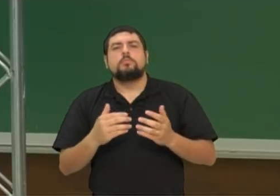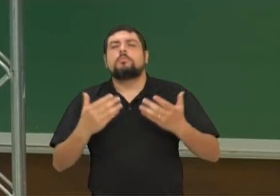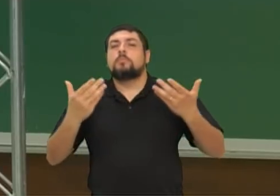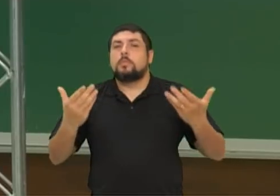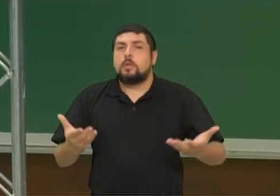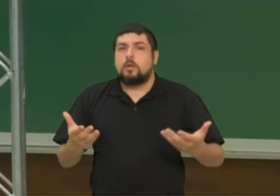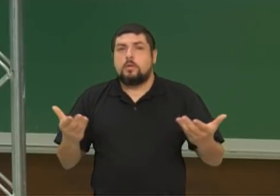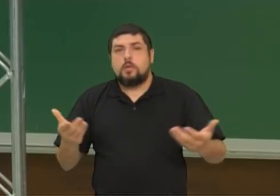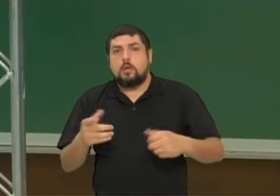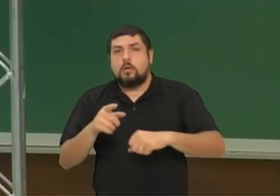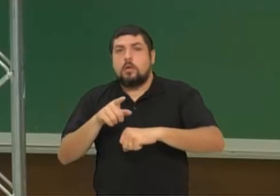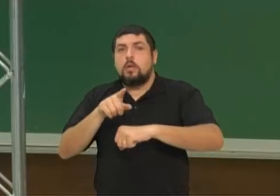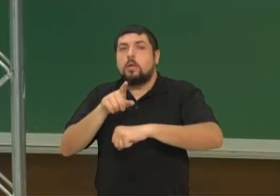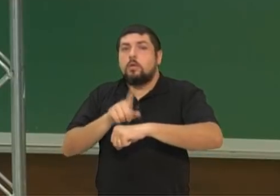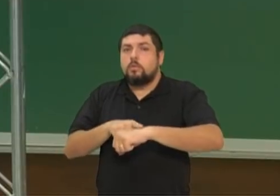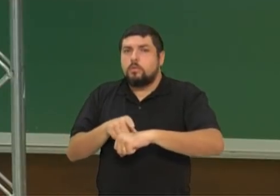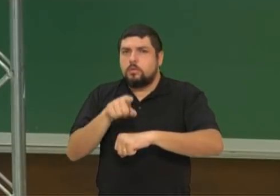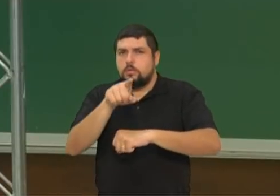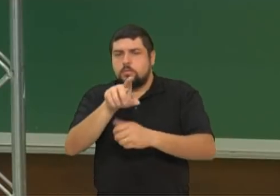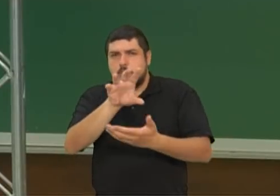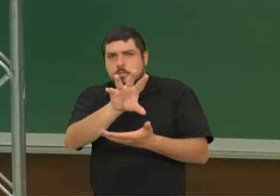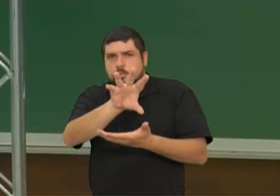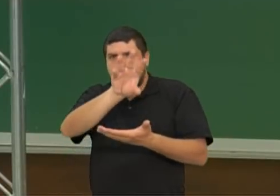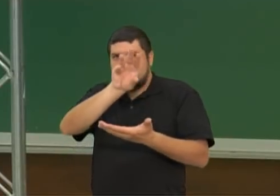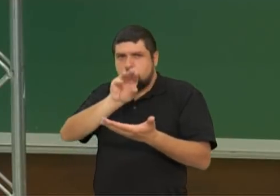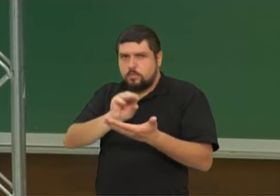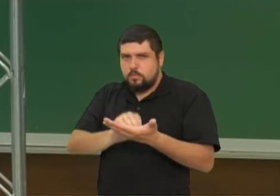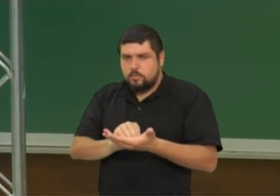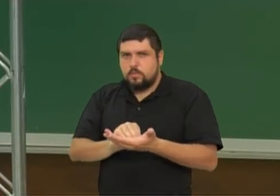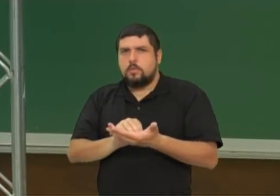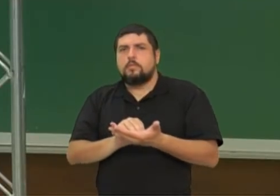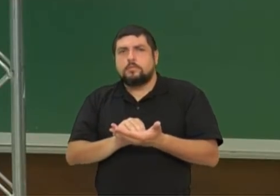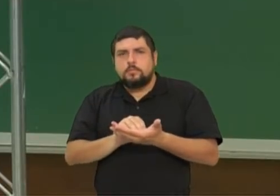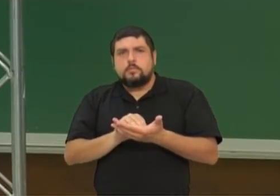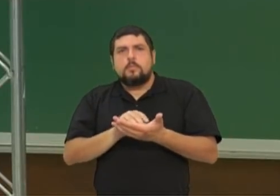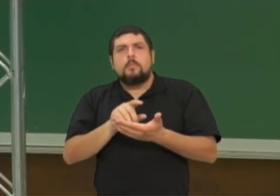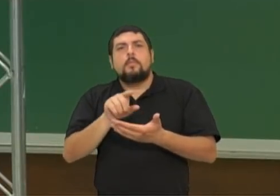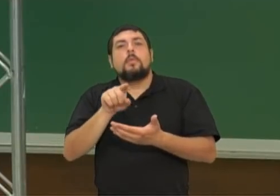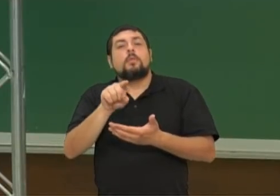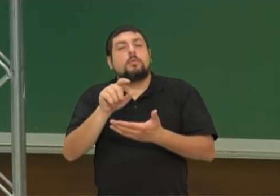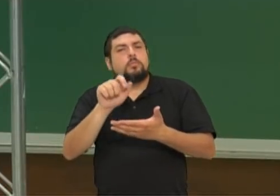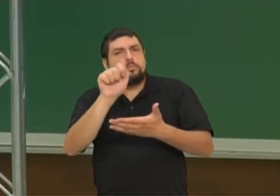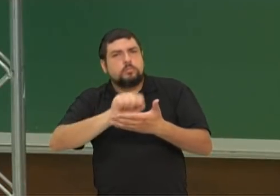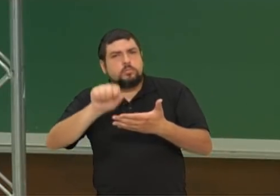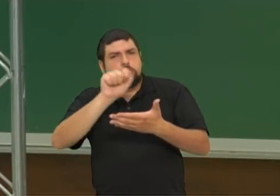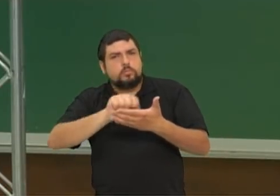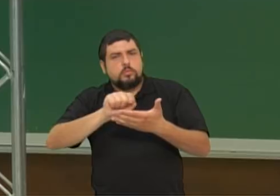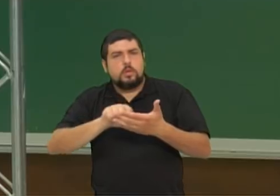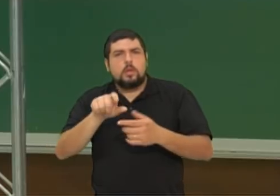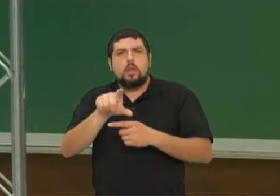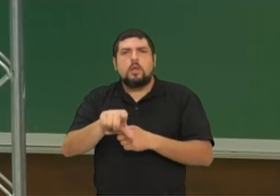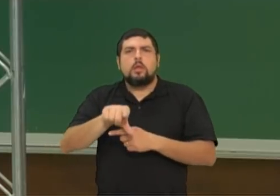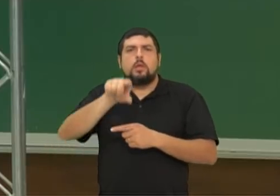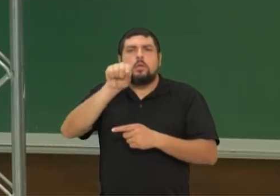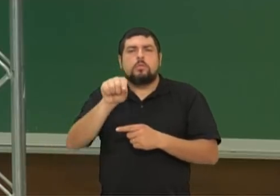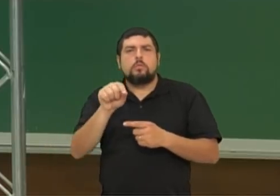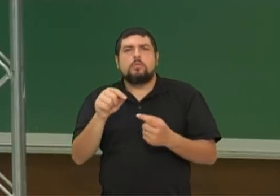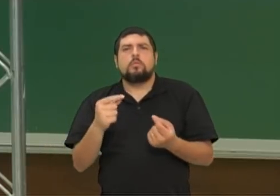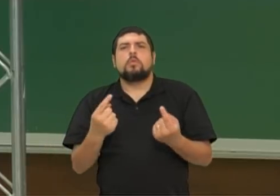vamos dar um tempo para vocês copiarem esse primeiro quiz, essa alternativa, escolherem uma dessas letras A,